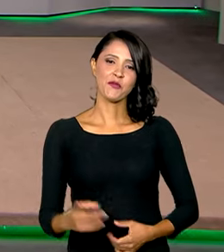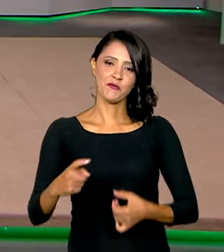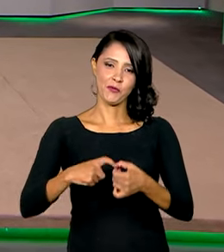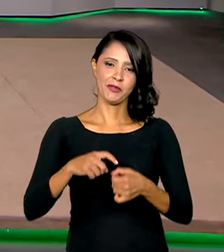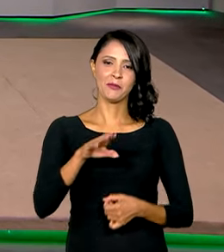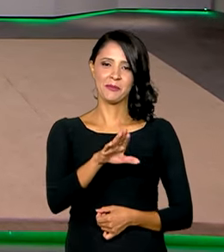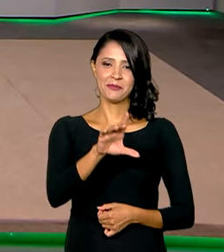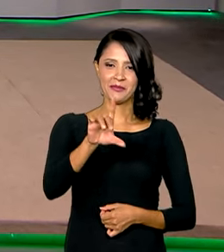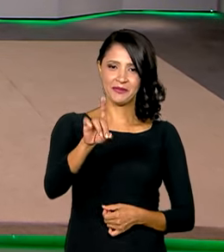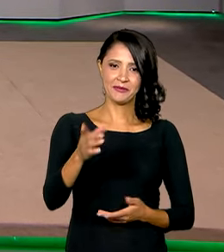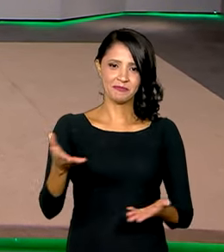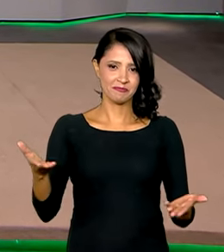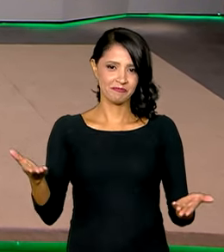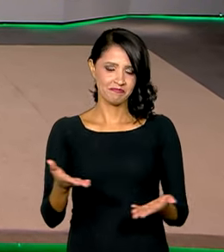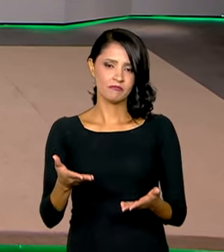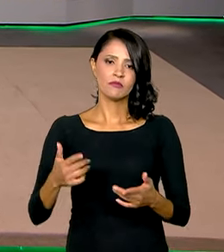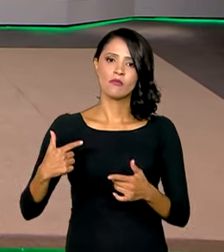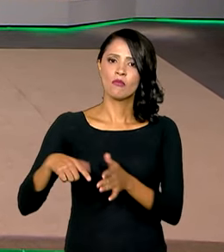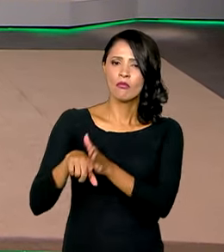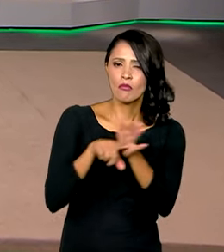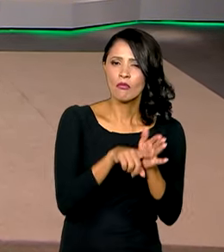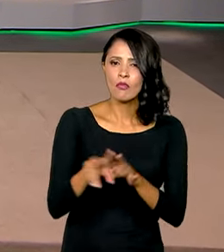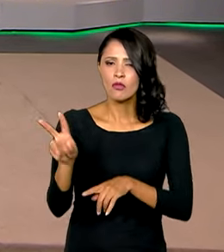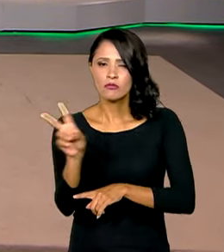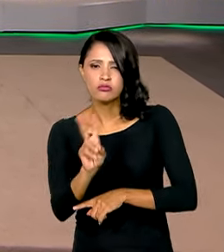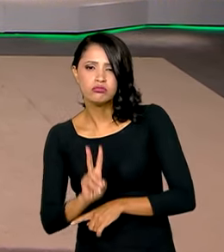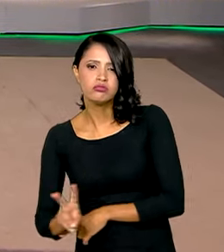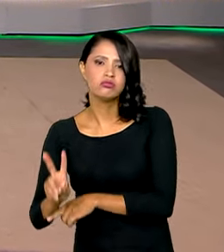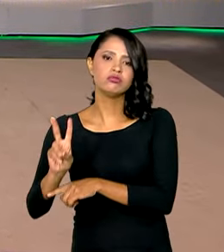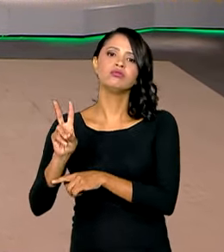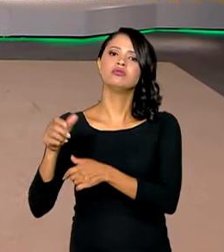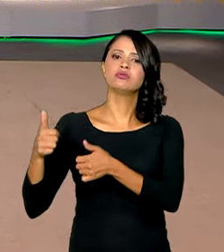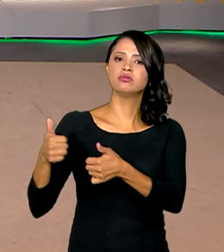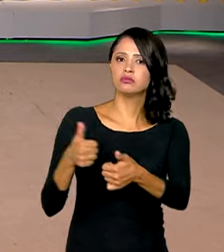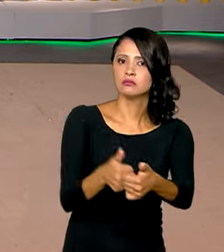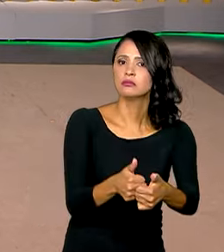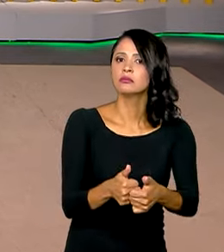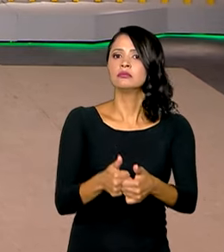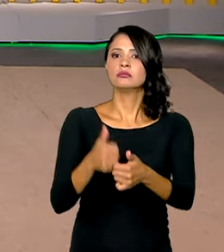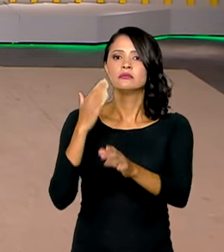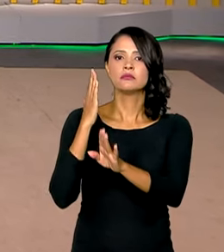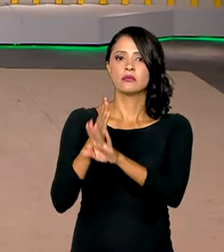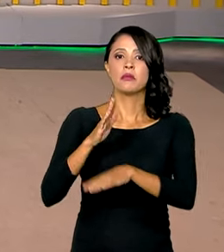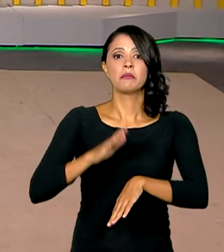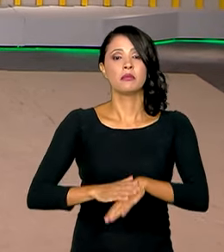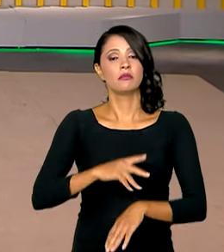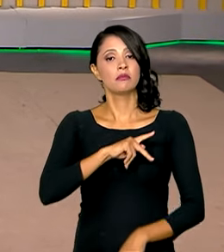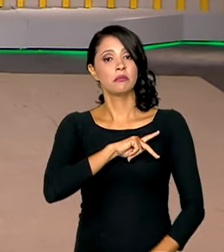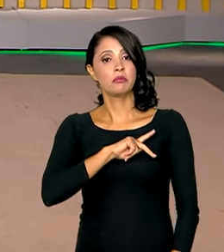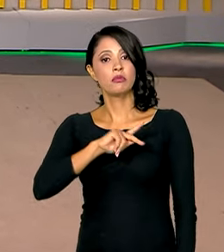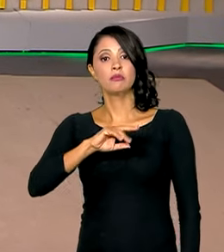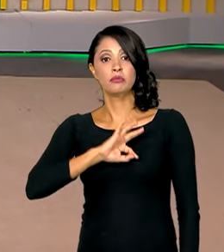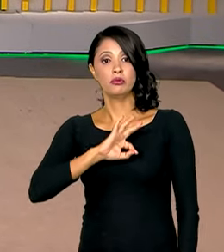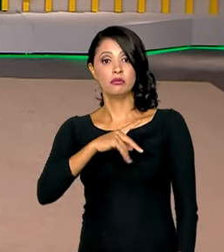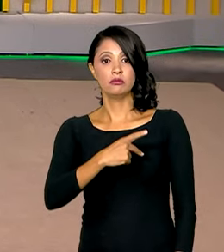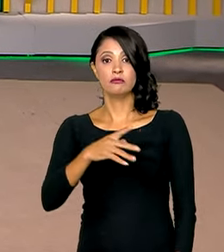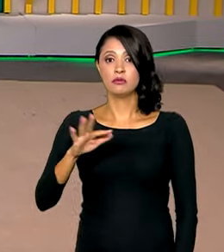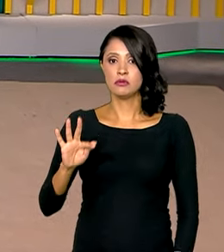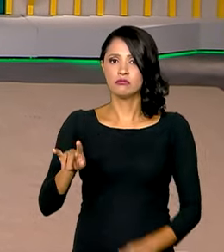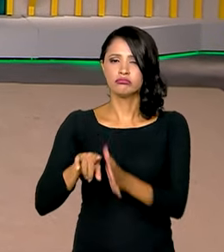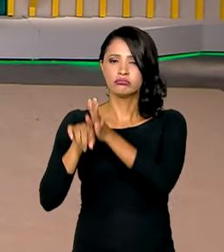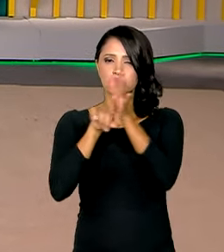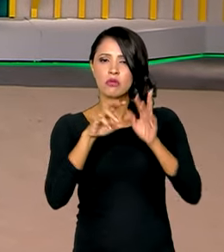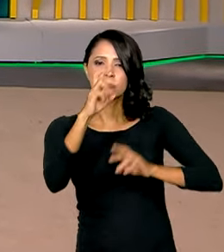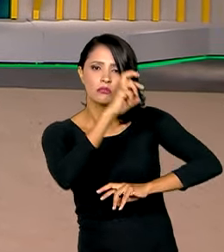Estamos de volta aqui no Brasil em Dia com a Operação Vigilância Aproximada, deflagrada pela Polícia Federal hoje para investigar